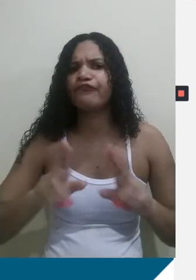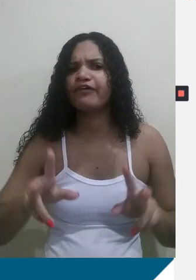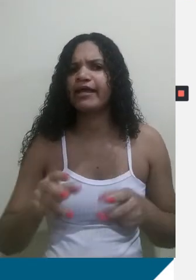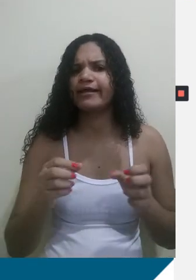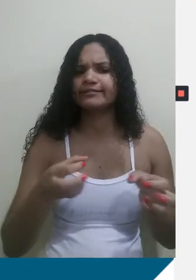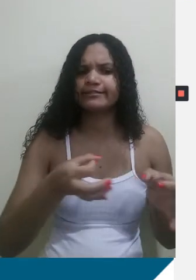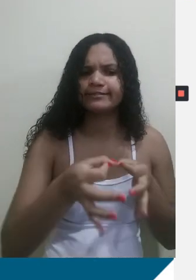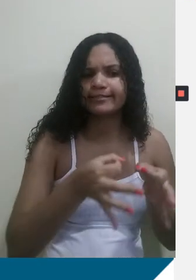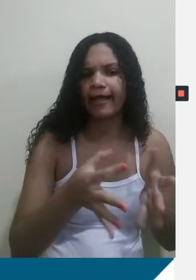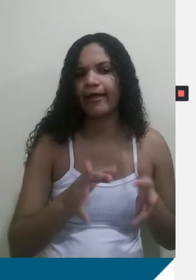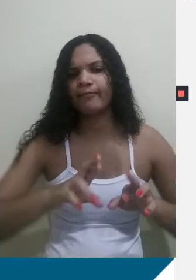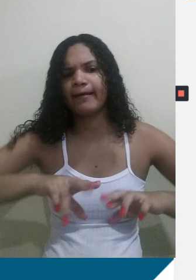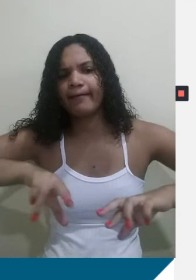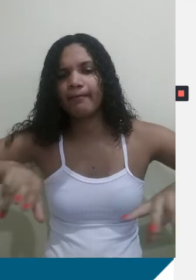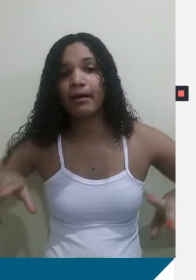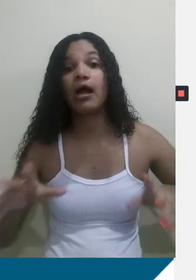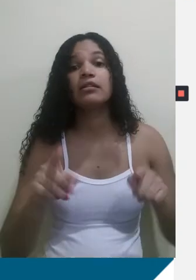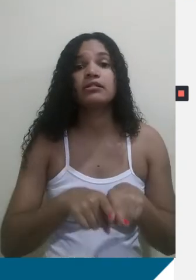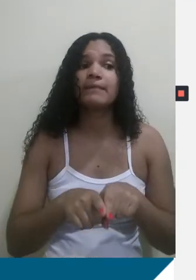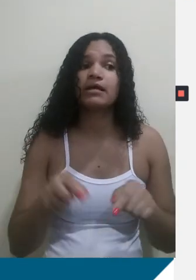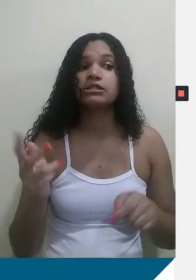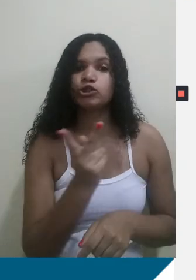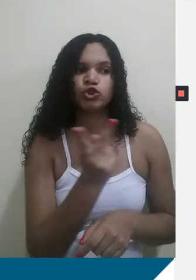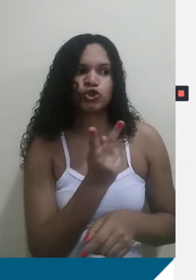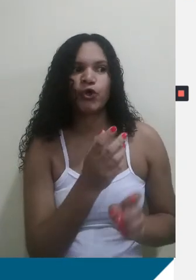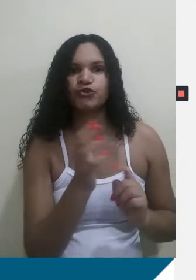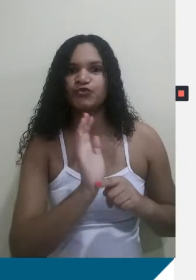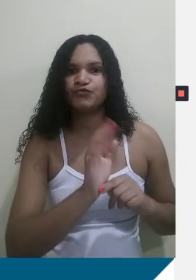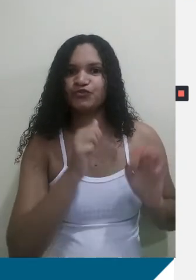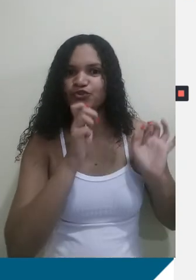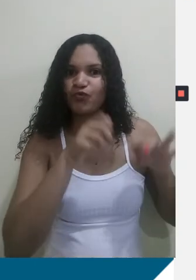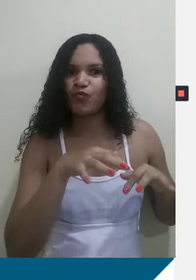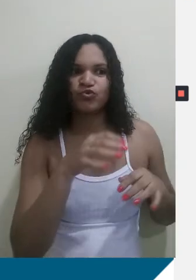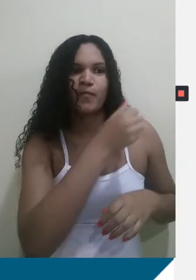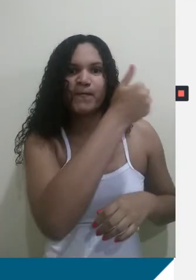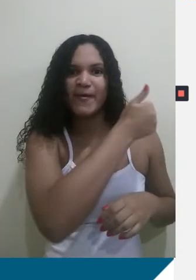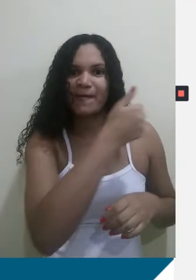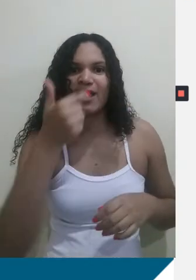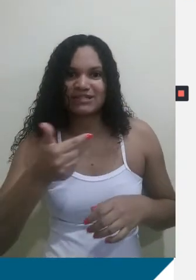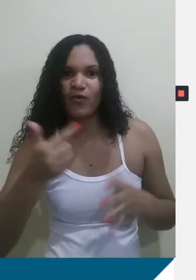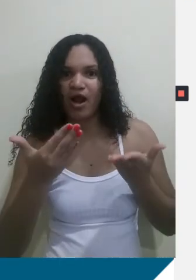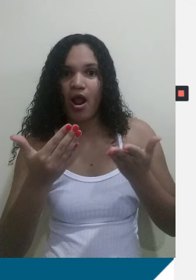procariótica e célula eucariótica, e mais esses 2 vídeos que vocês vão ter um conjunto de informações bem rico